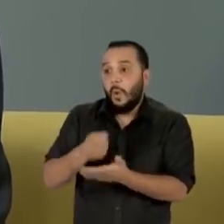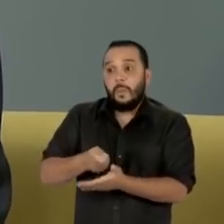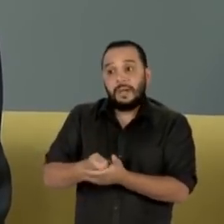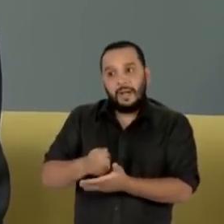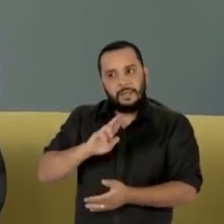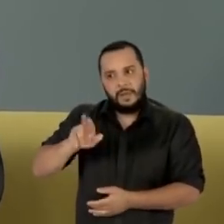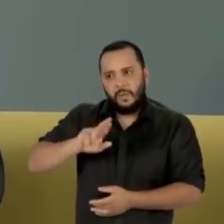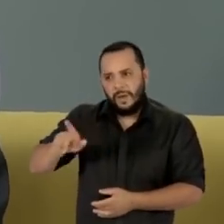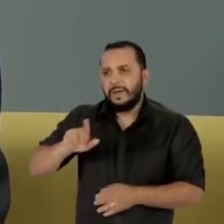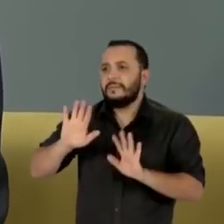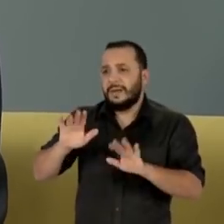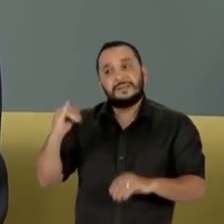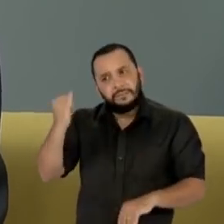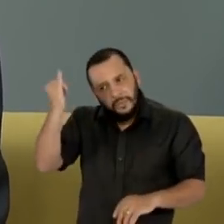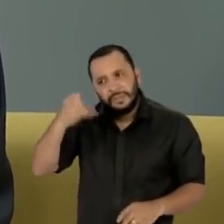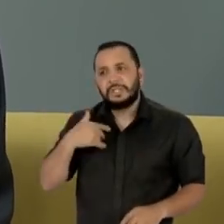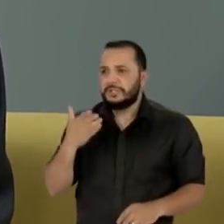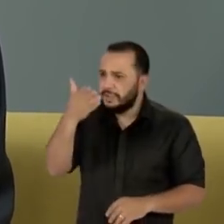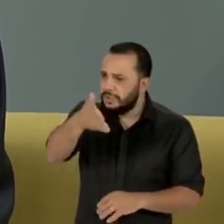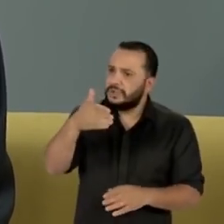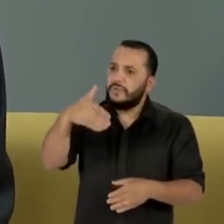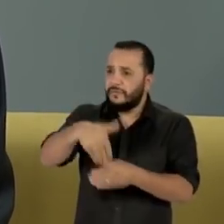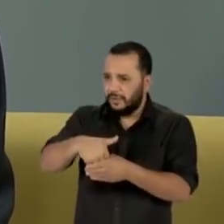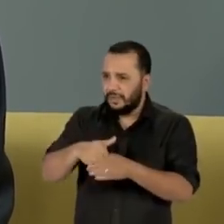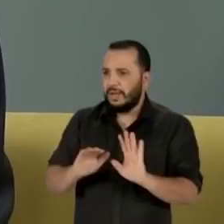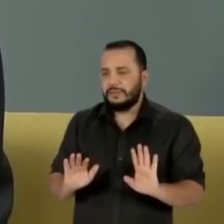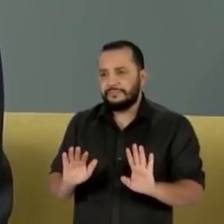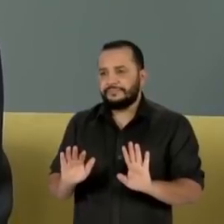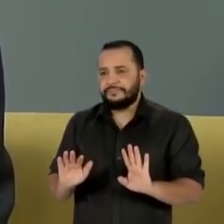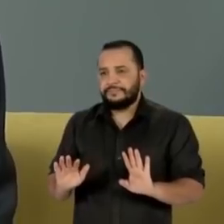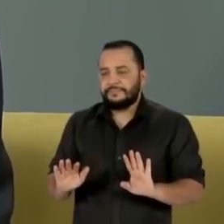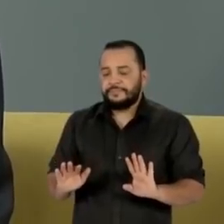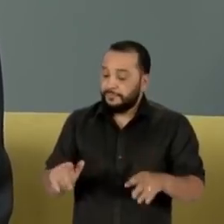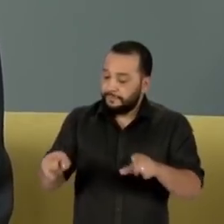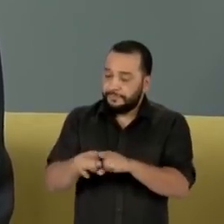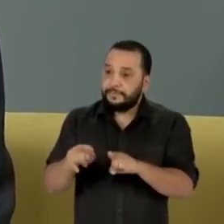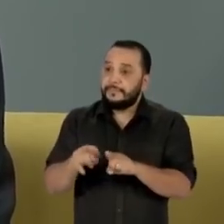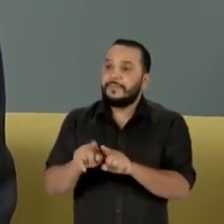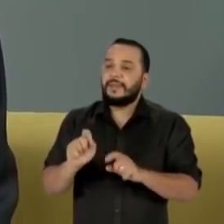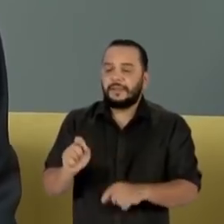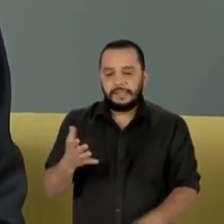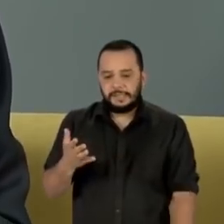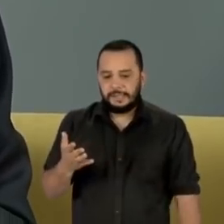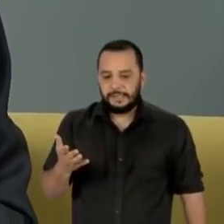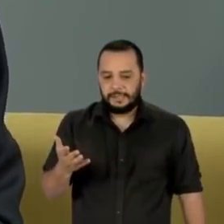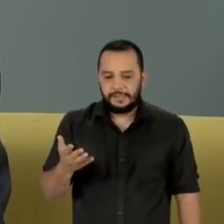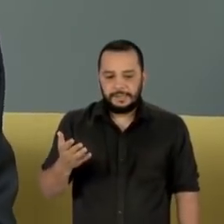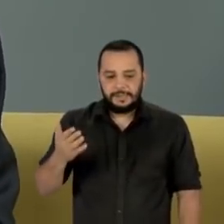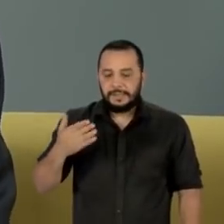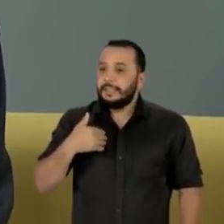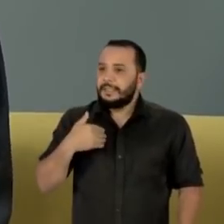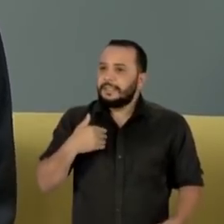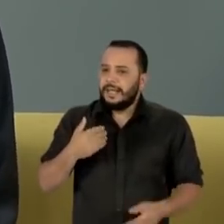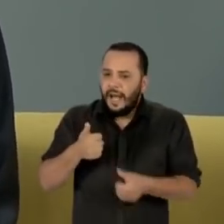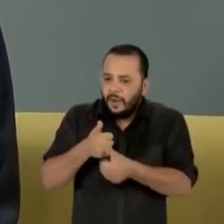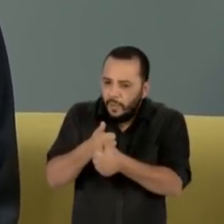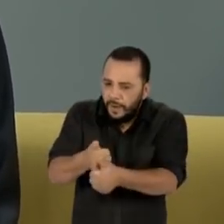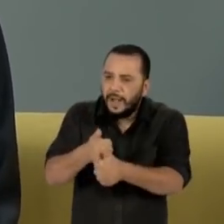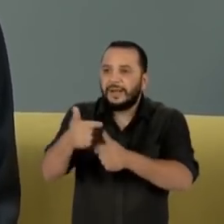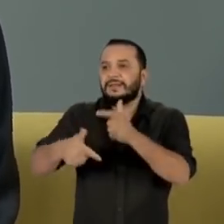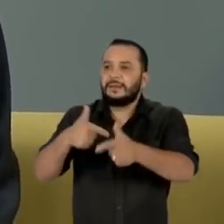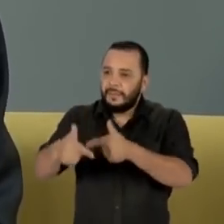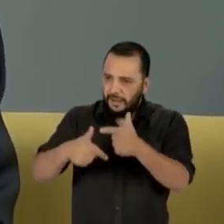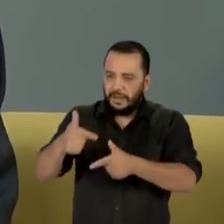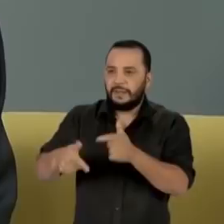importante que compareça para votar agora que disso cabe a ela também aí atrás um seguir acompanhando o